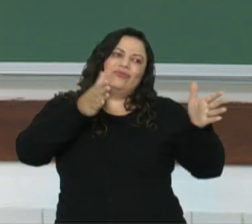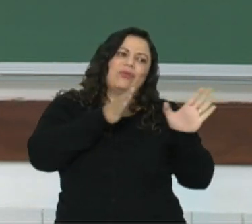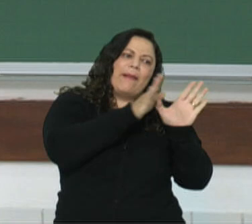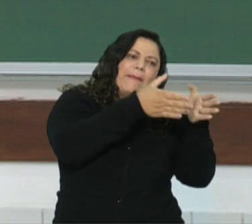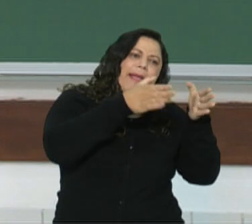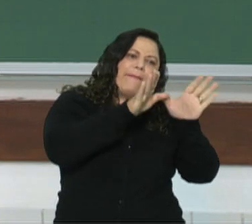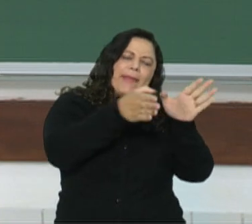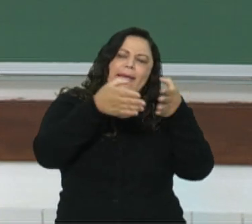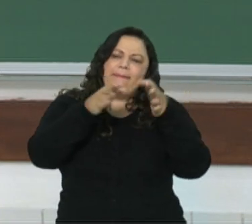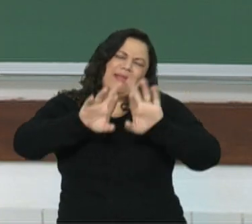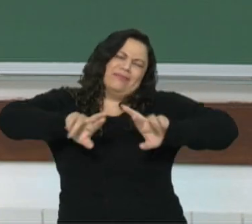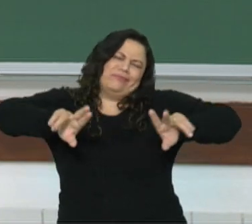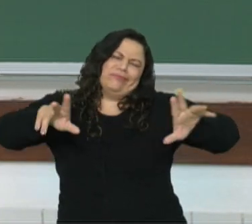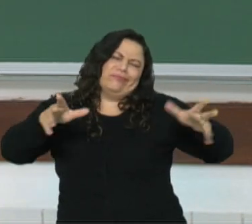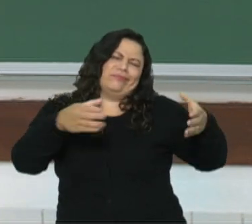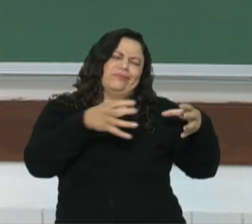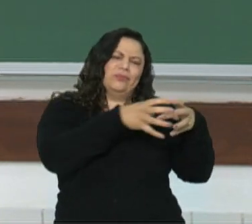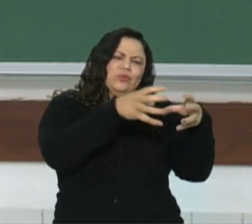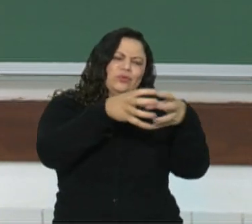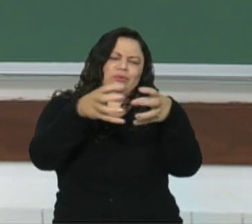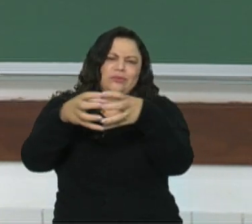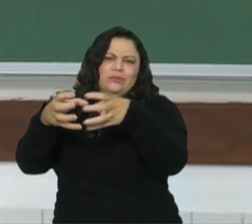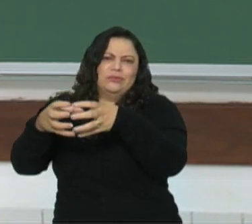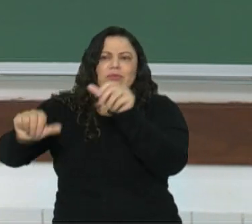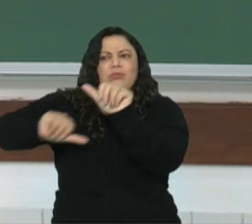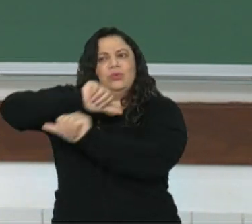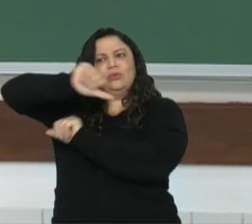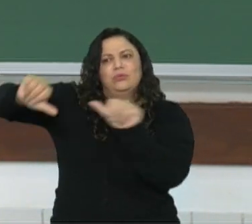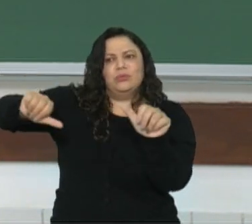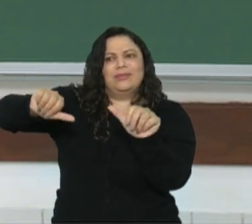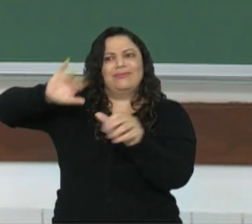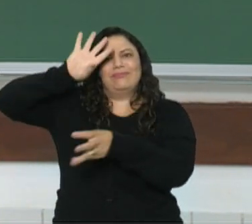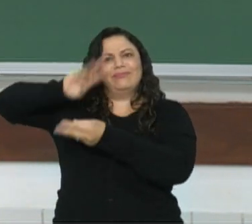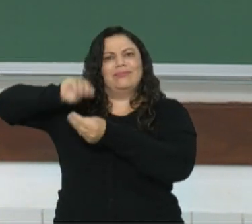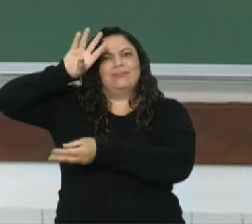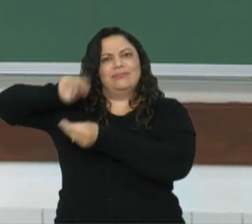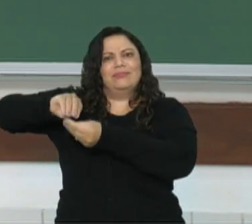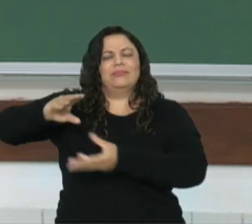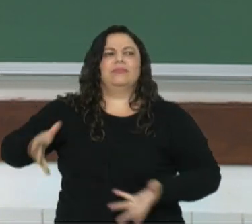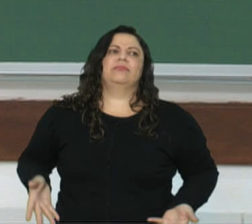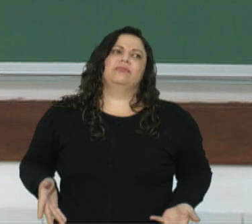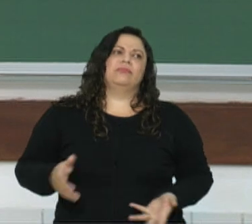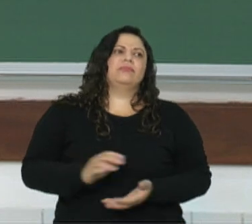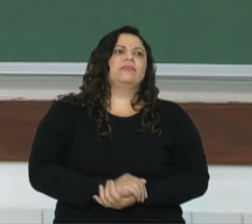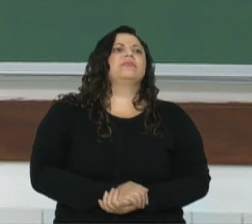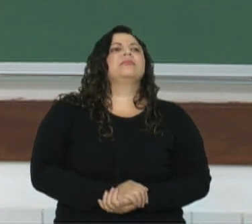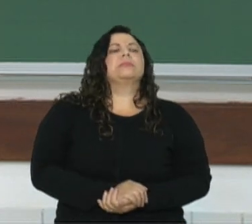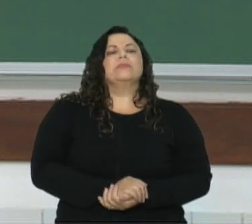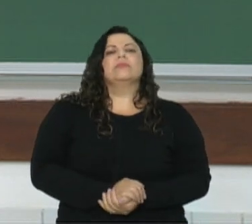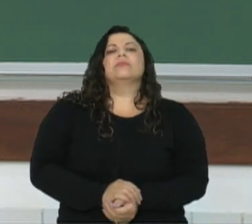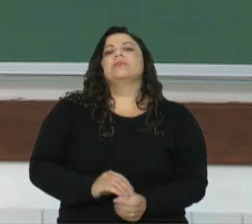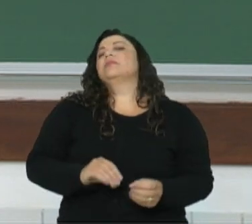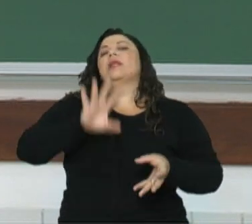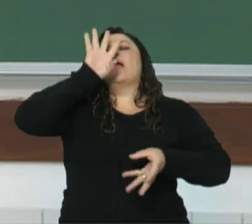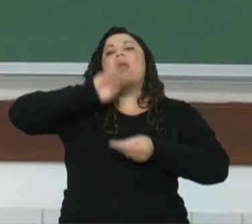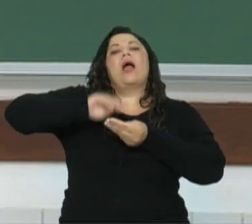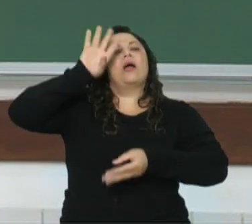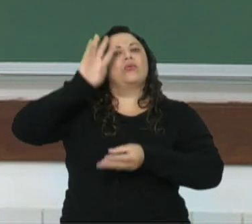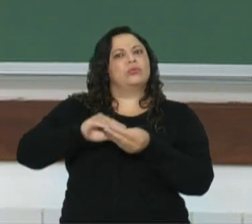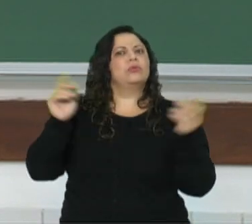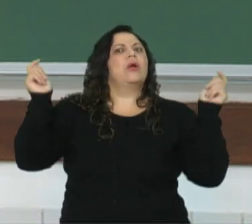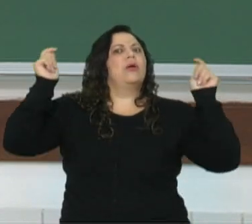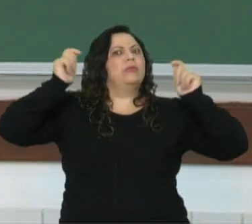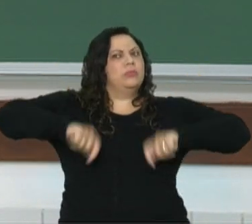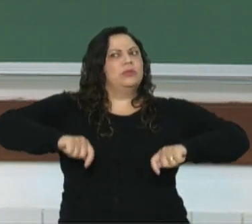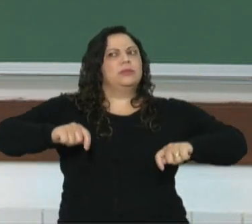conclusão. Então, dentro desse método do Francis Bacon, a conclusão ela pode ser